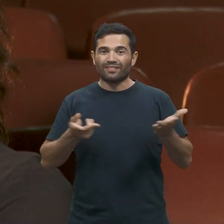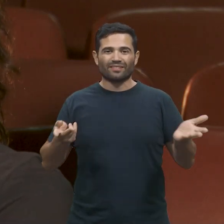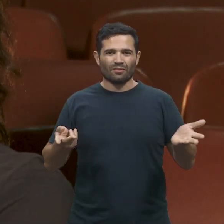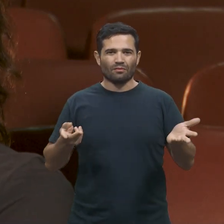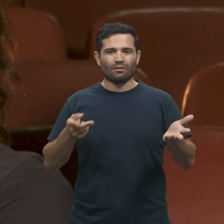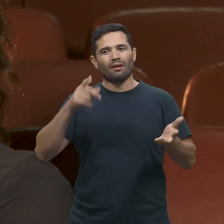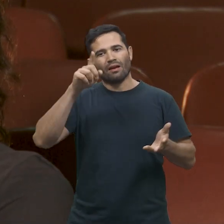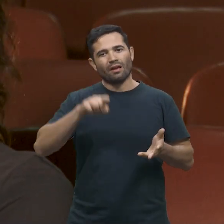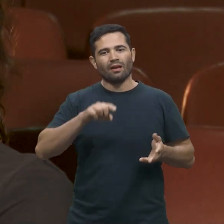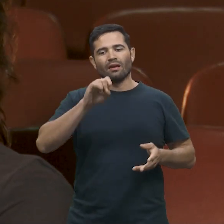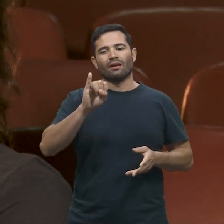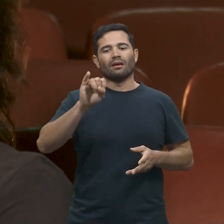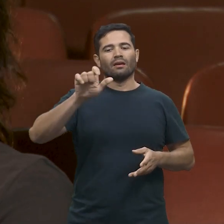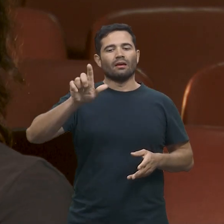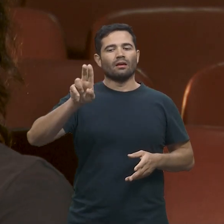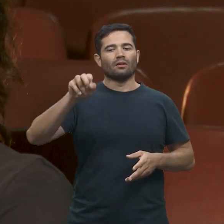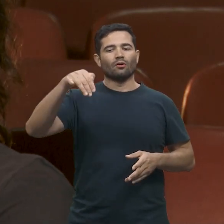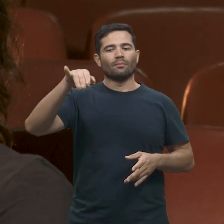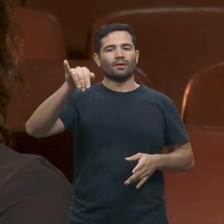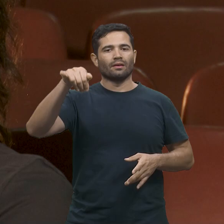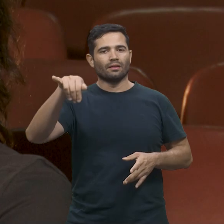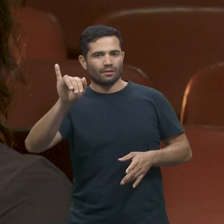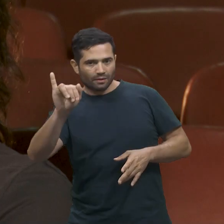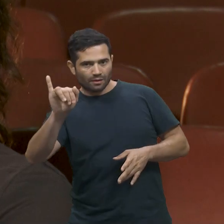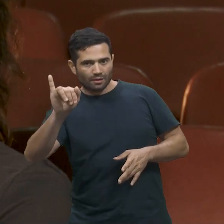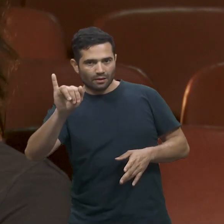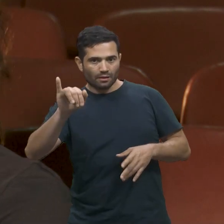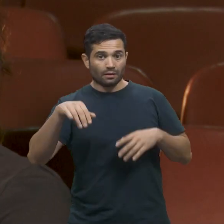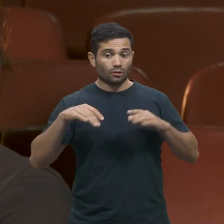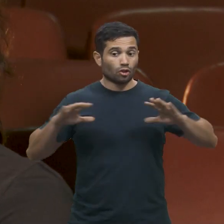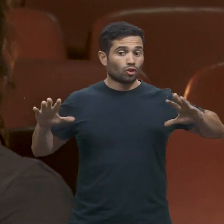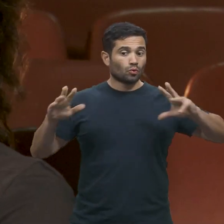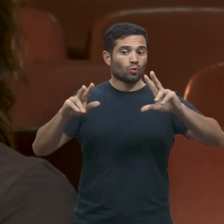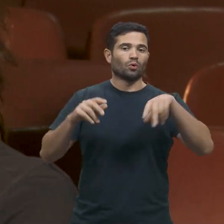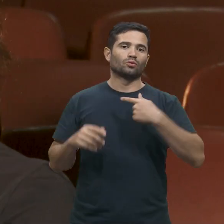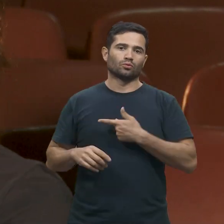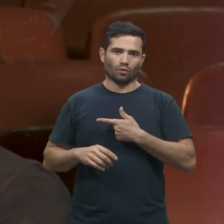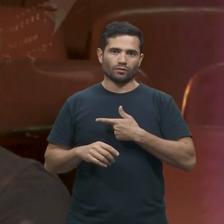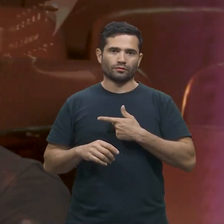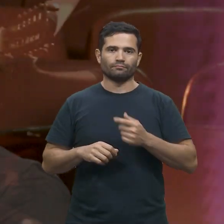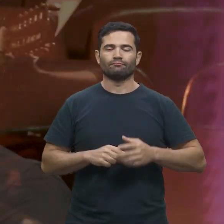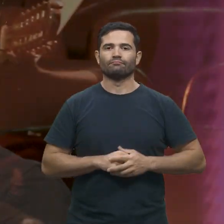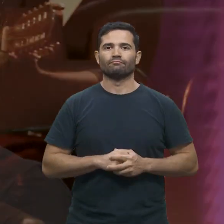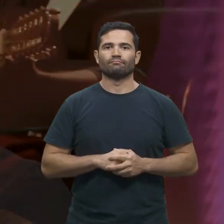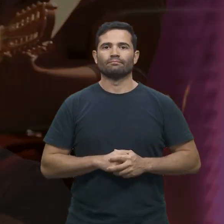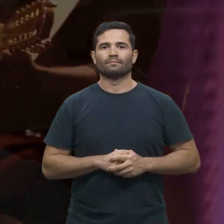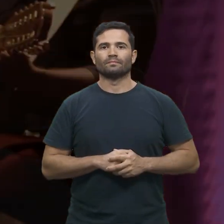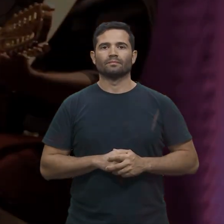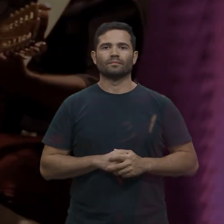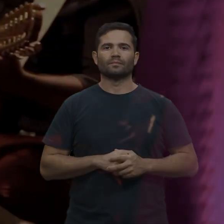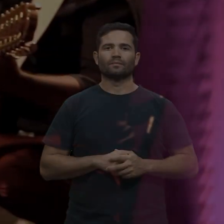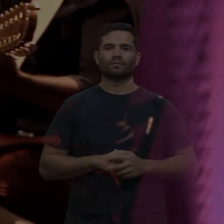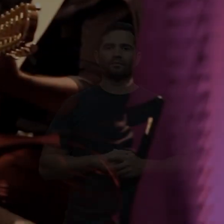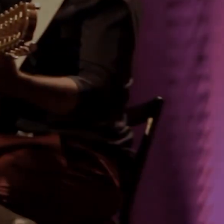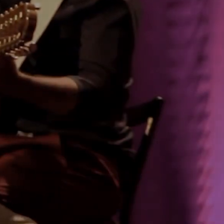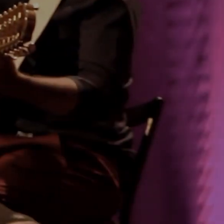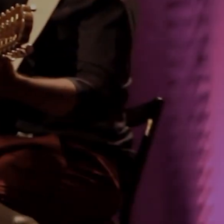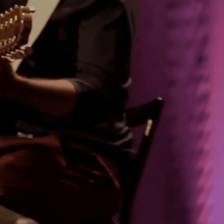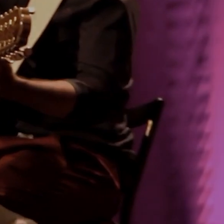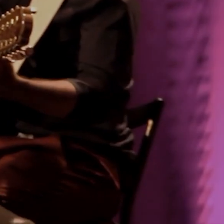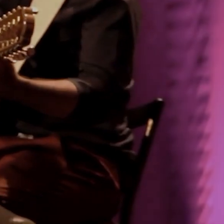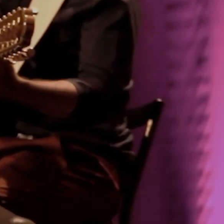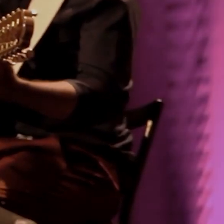entendeu? Então, isso é o Ilumine, né? Porque todos nós somos luz. Ando